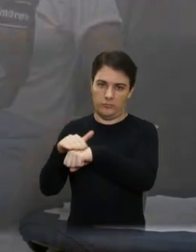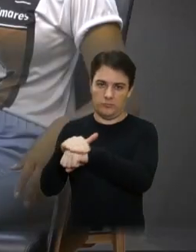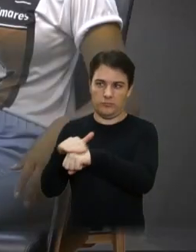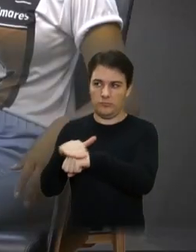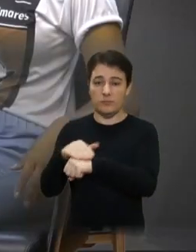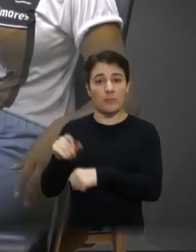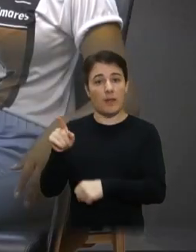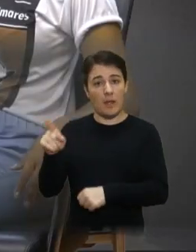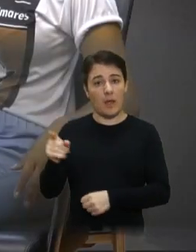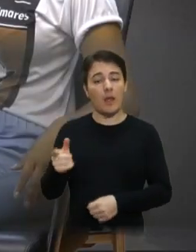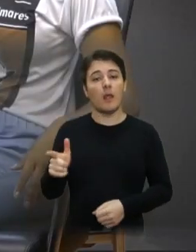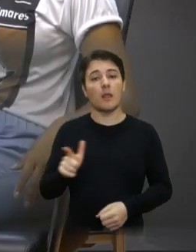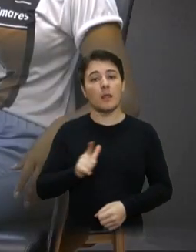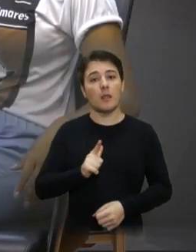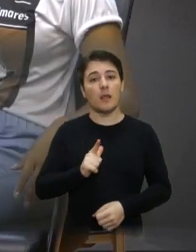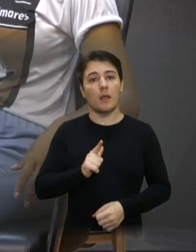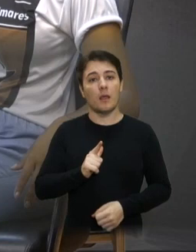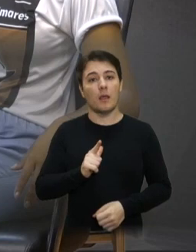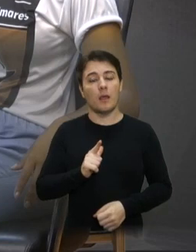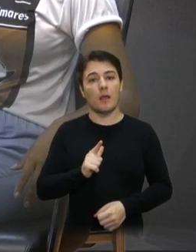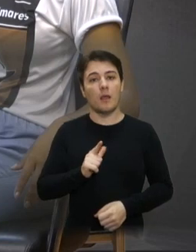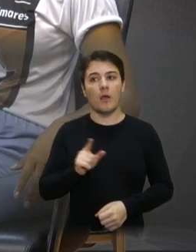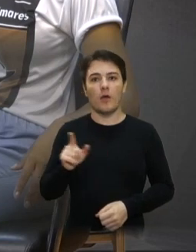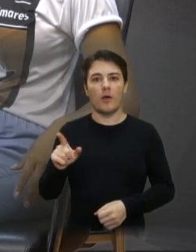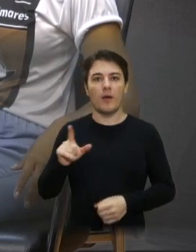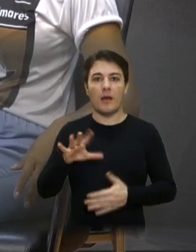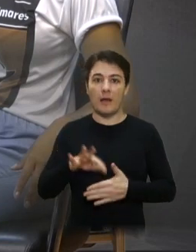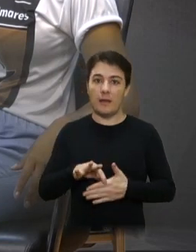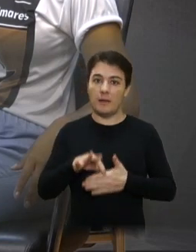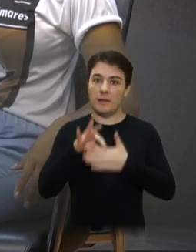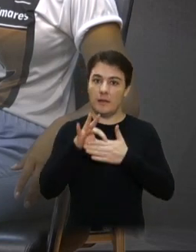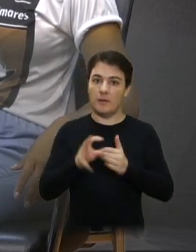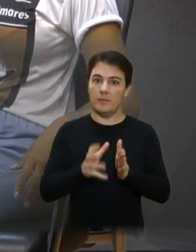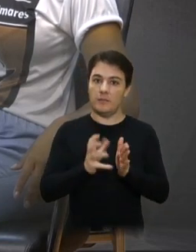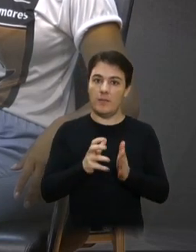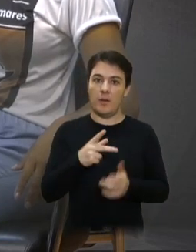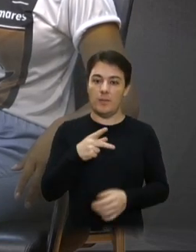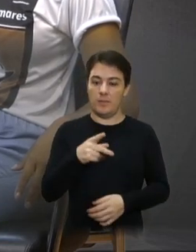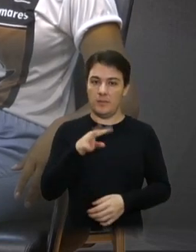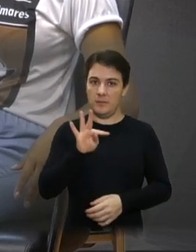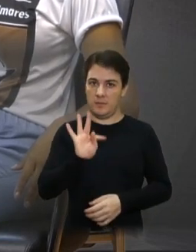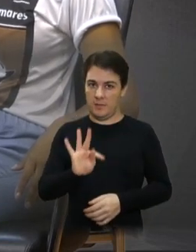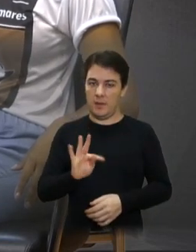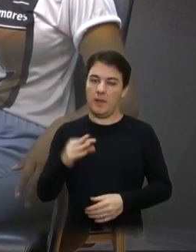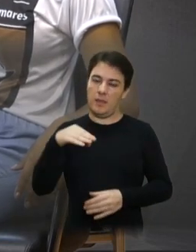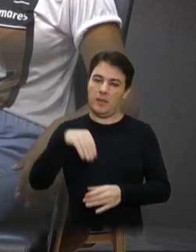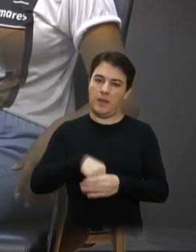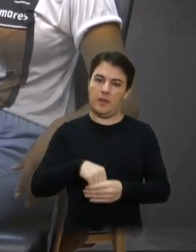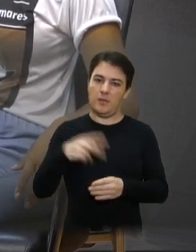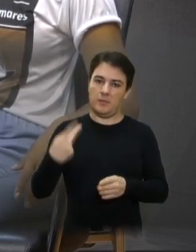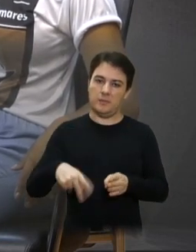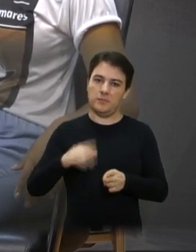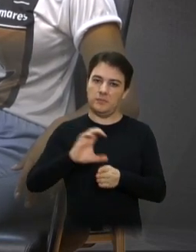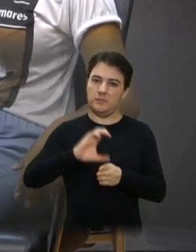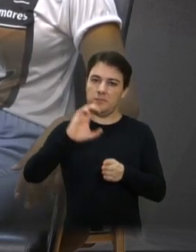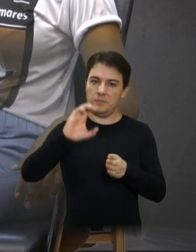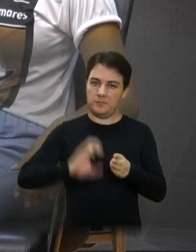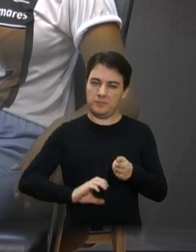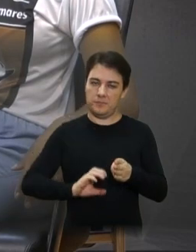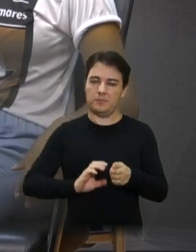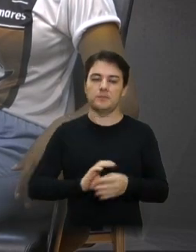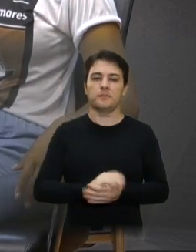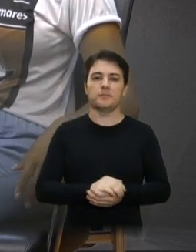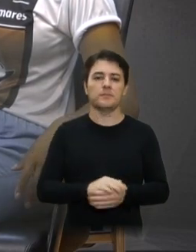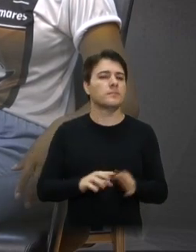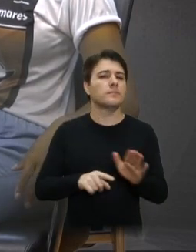que agora recentemente assumiu o posto de líder do partido do seu partido partido dos trabalhadores aqui